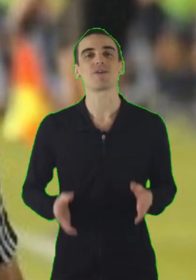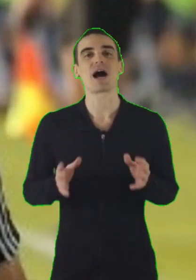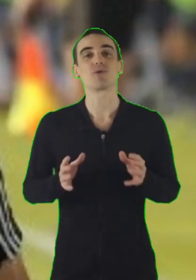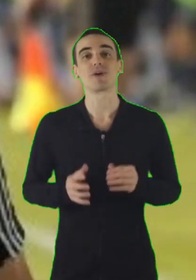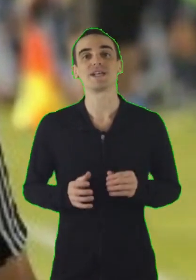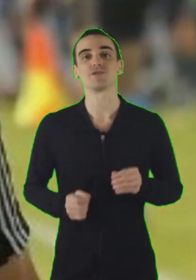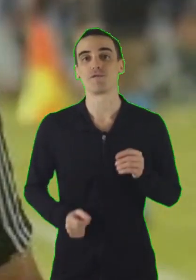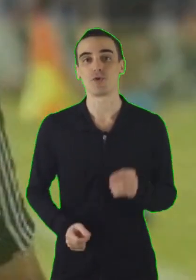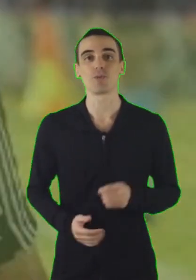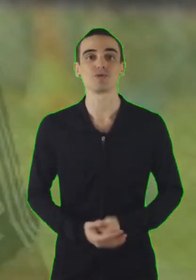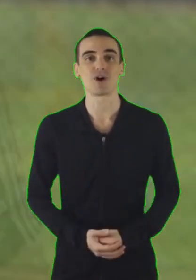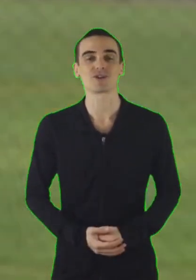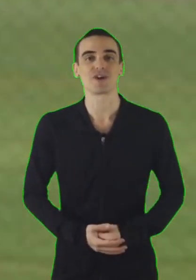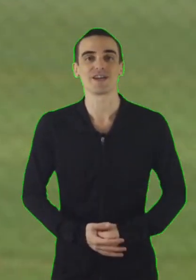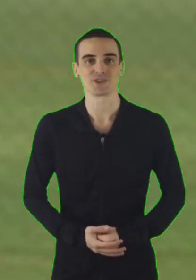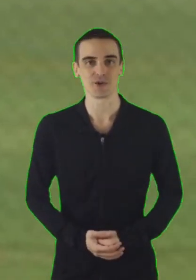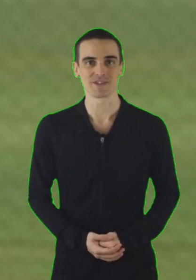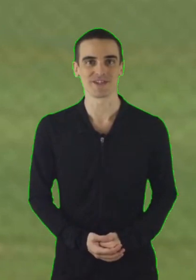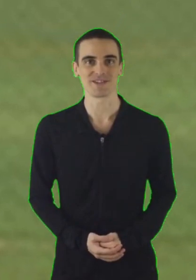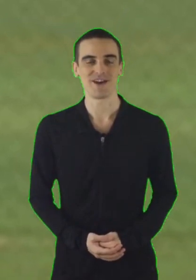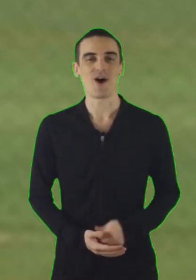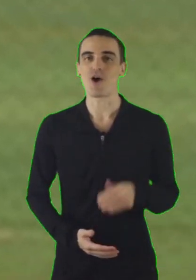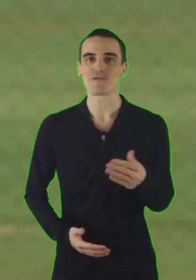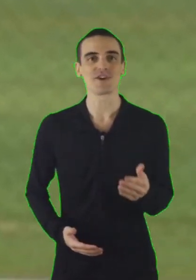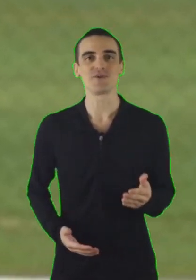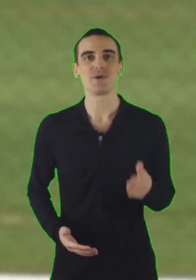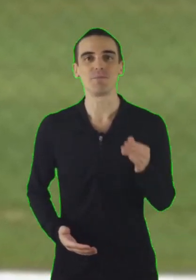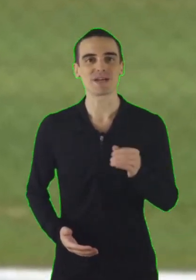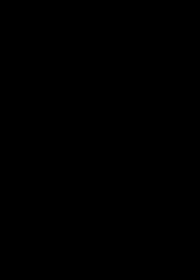Se inscreva no canal, pois a qualquer momento te atualizo com mais novidades sobre o Cruzeiro.